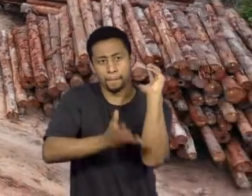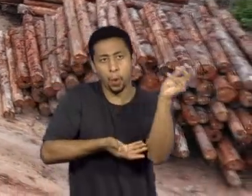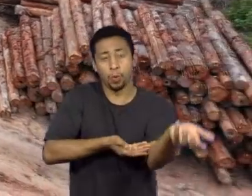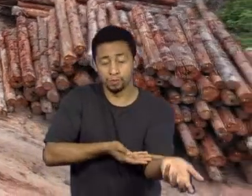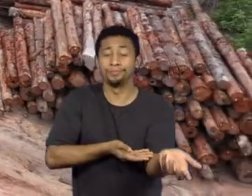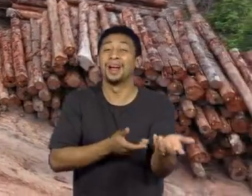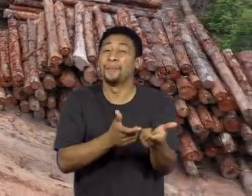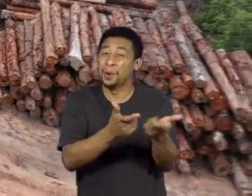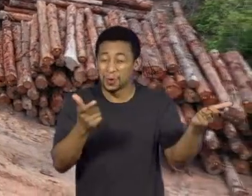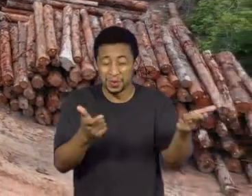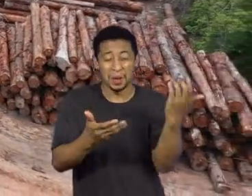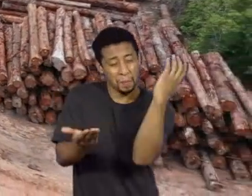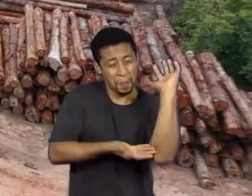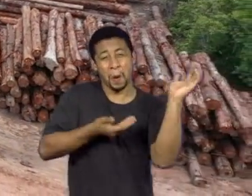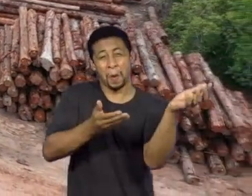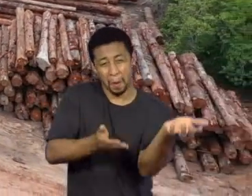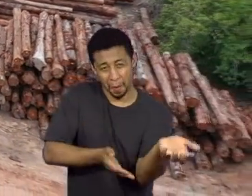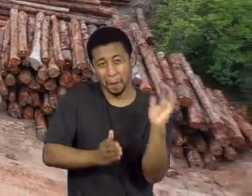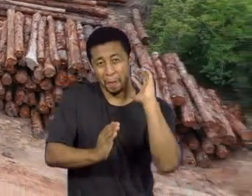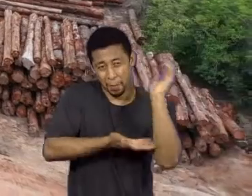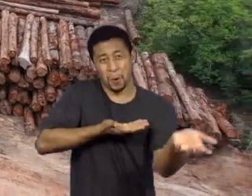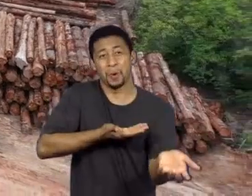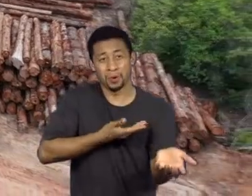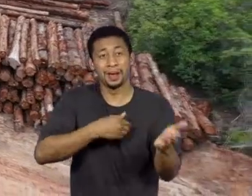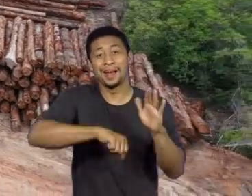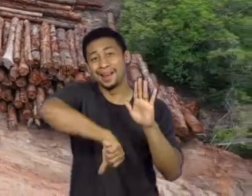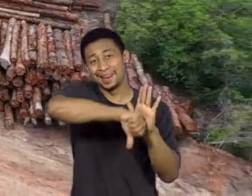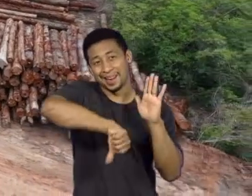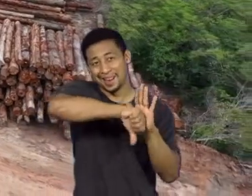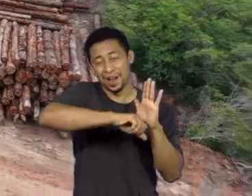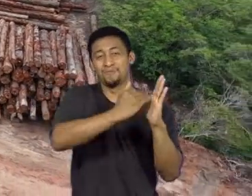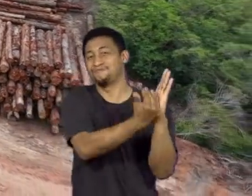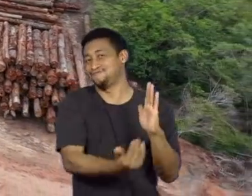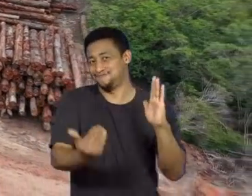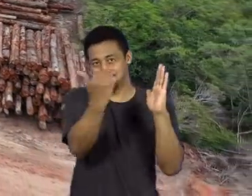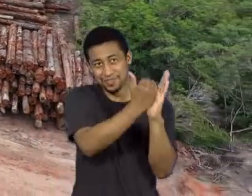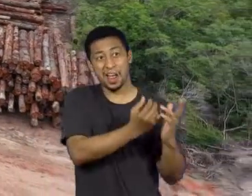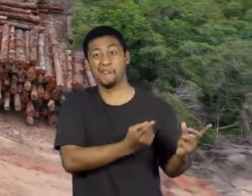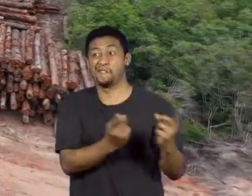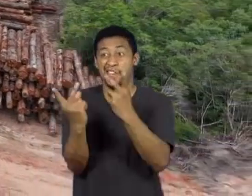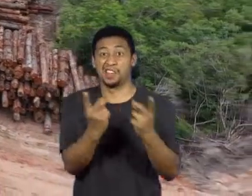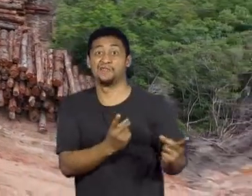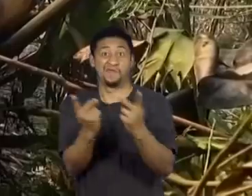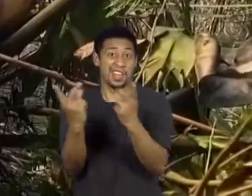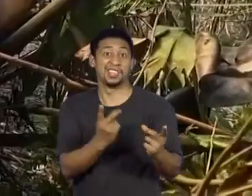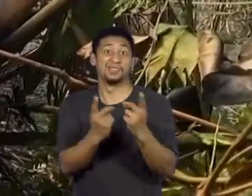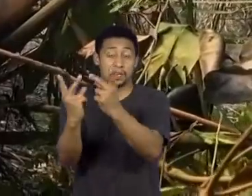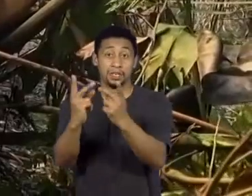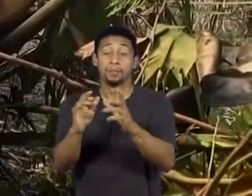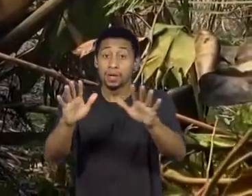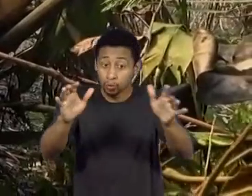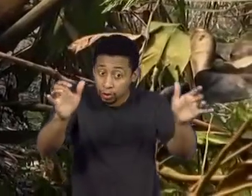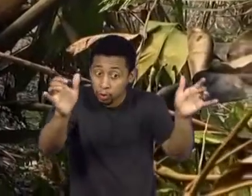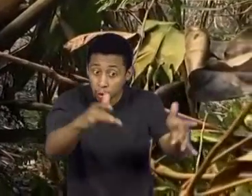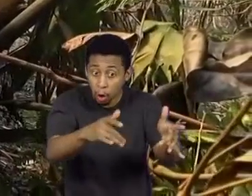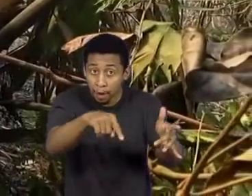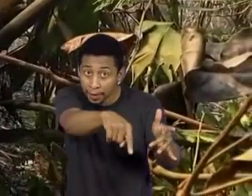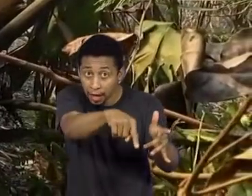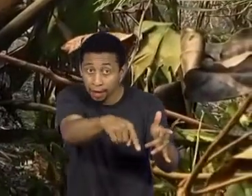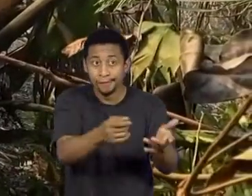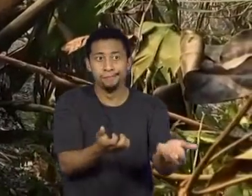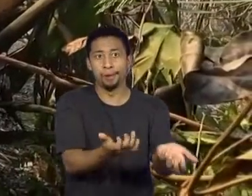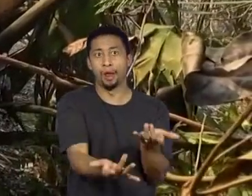maior parte ilegalmente, diga-se de passagem, e o resto, que é uma quantidade menor,